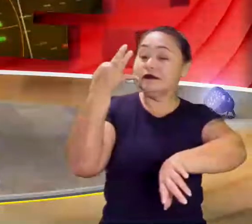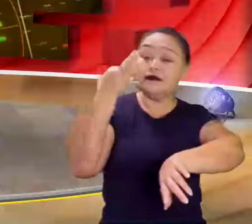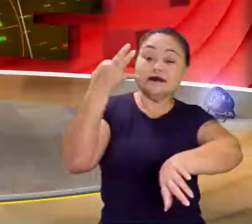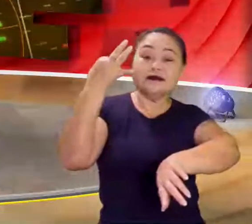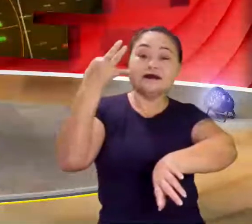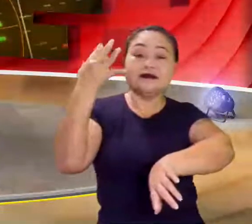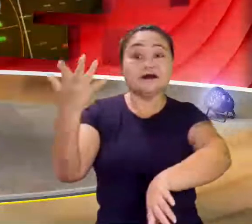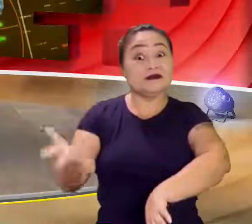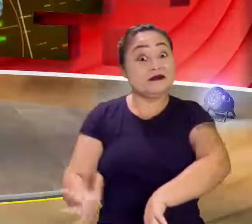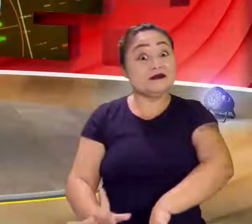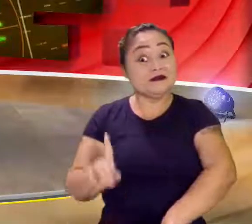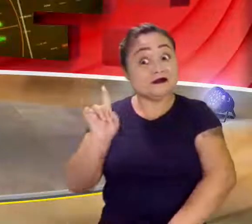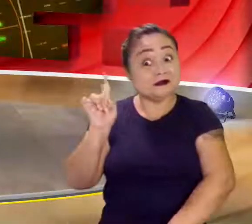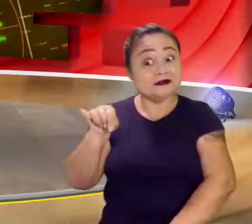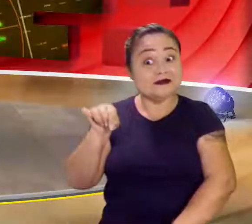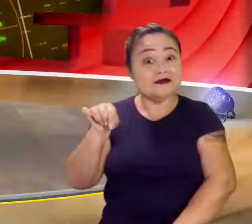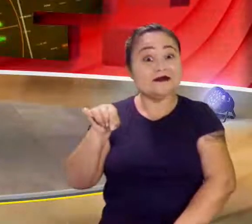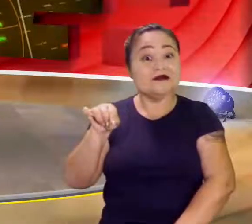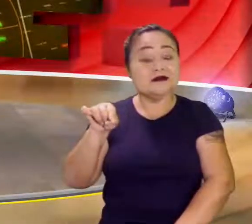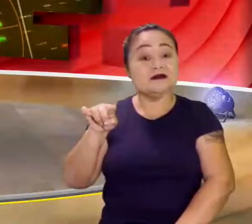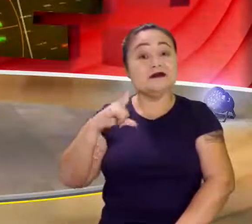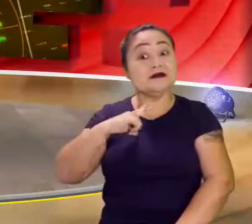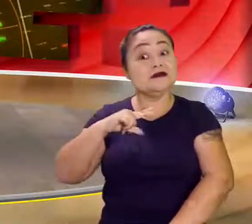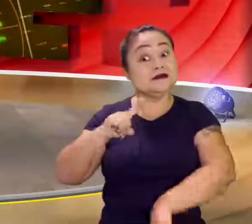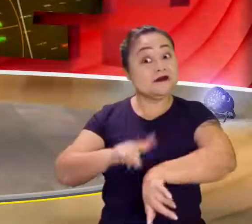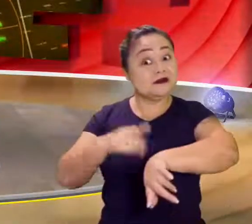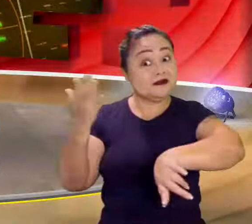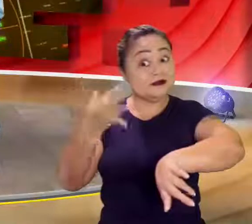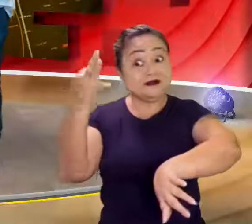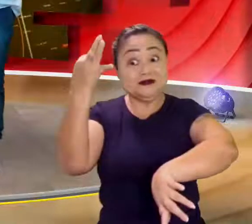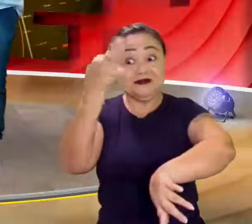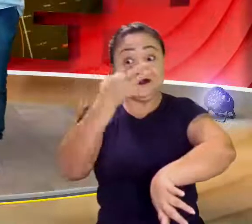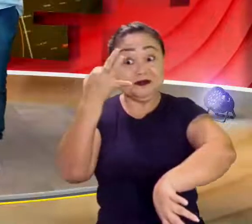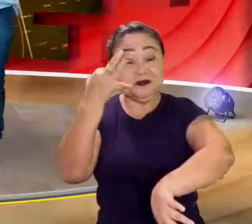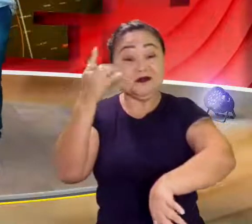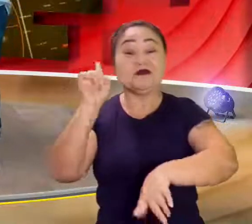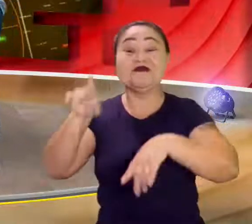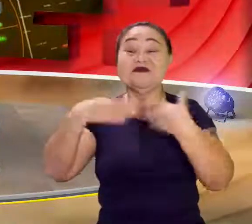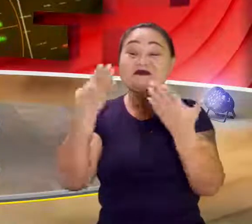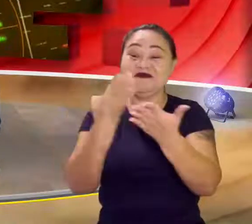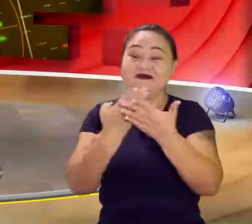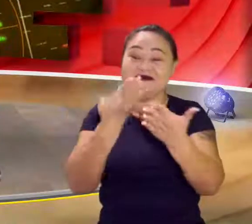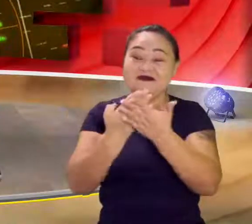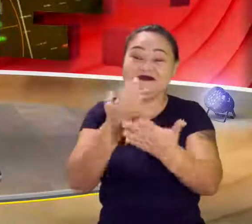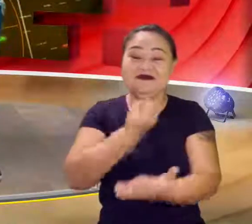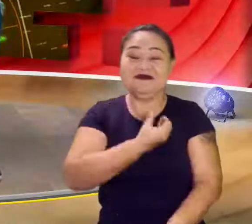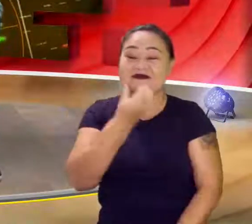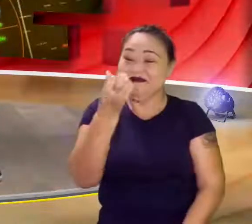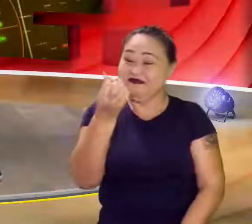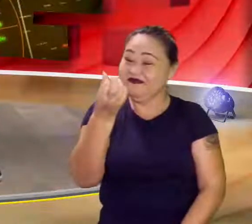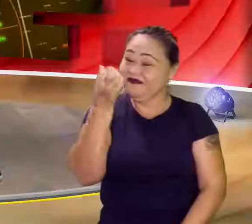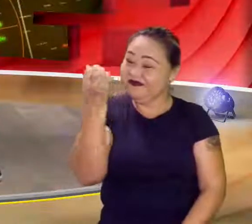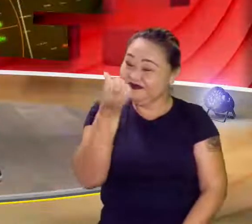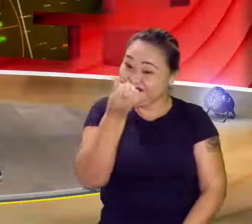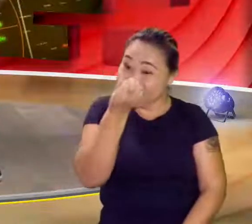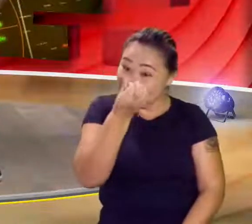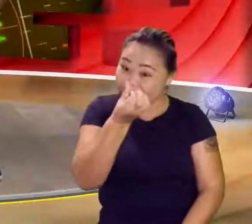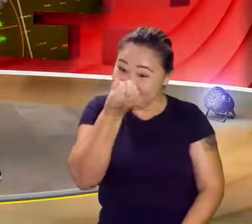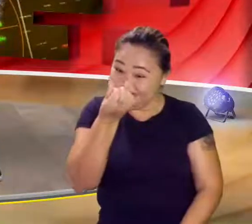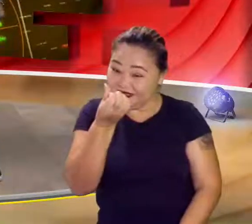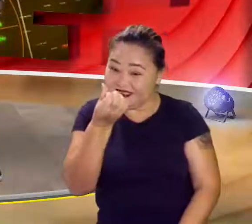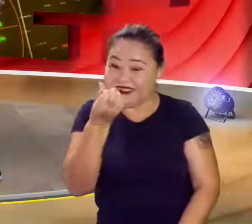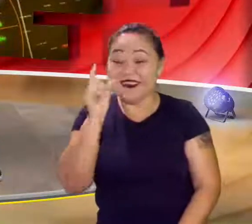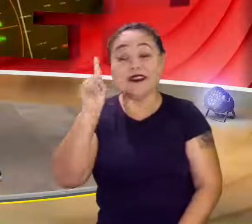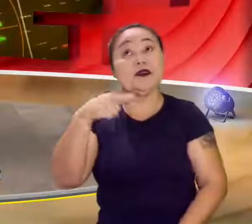lindo. Né? Vivemos um momento lindo na aula 66, olha aí, né?